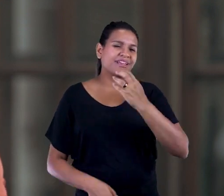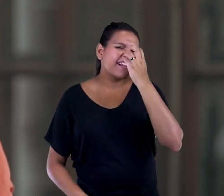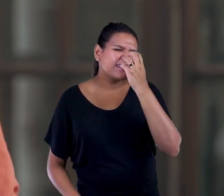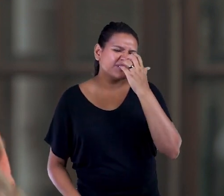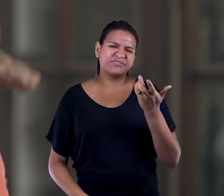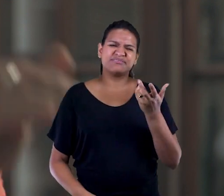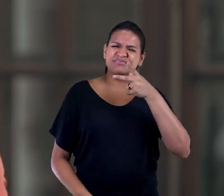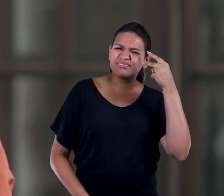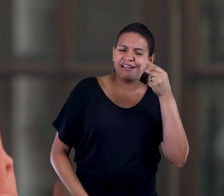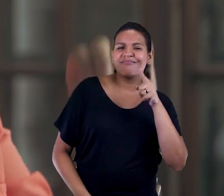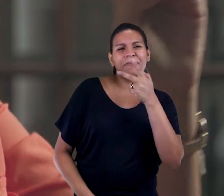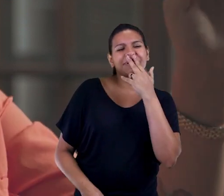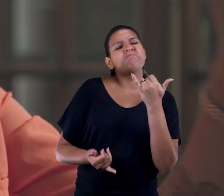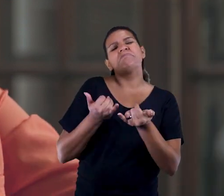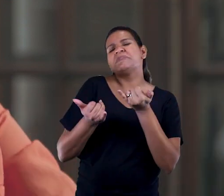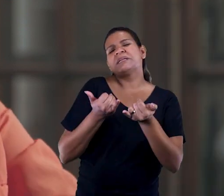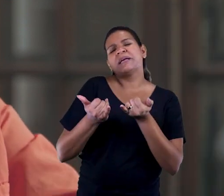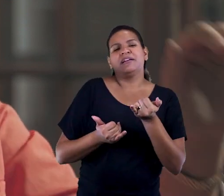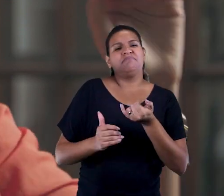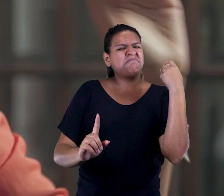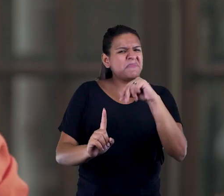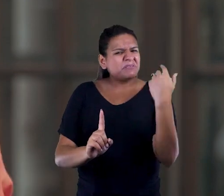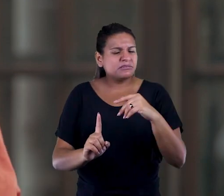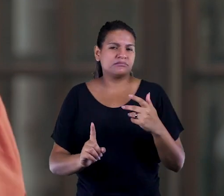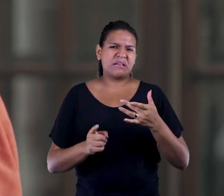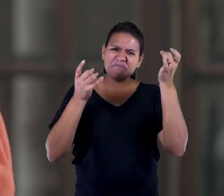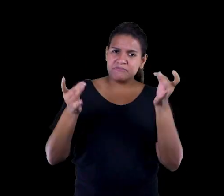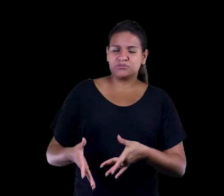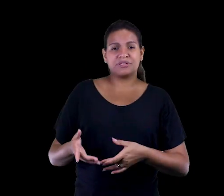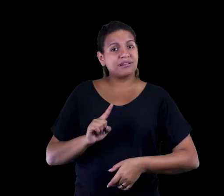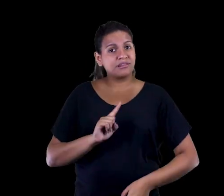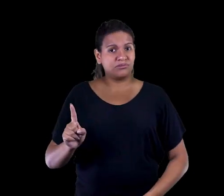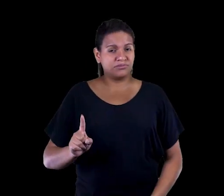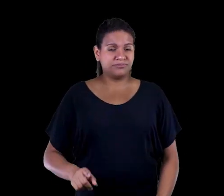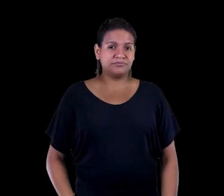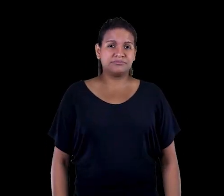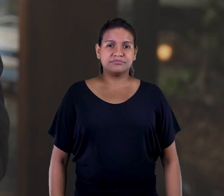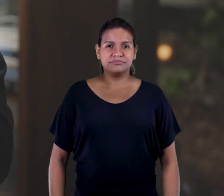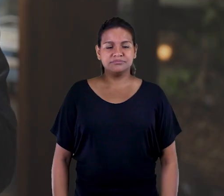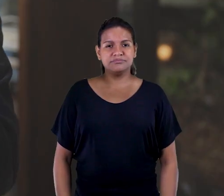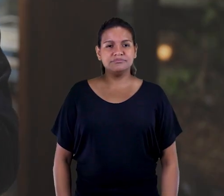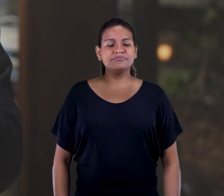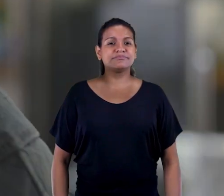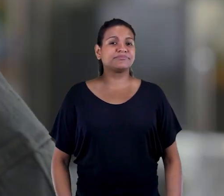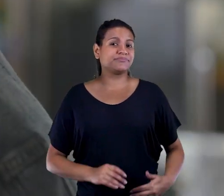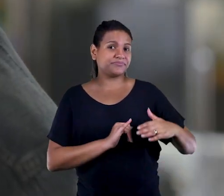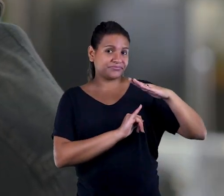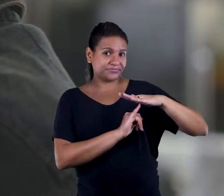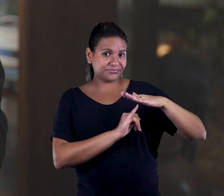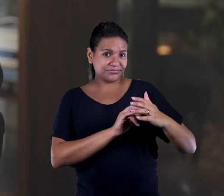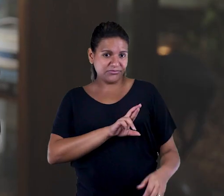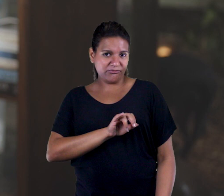sejam brinquedinhos ou bibelôs, ou vivam em maus tratos, ou sejam abandonados. Tudo começou com o